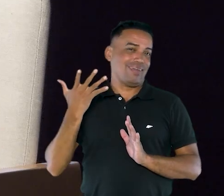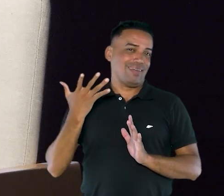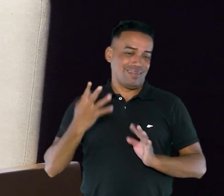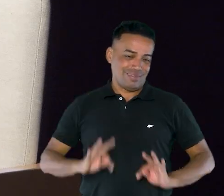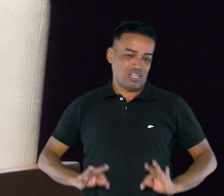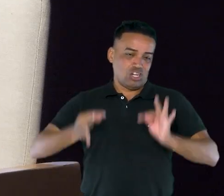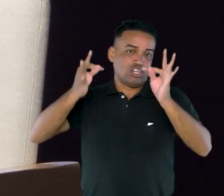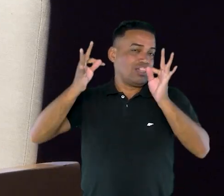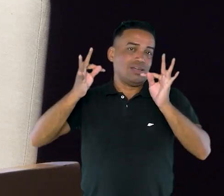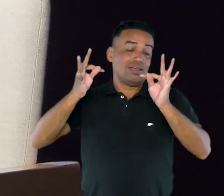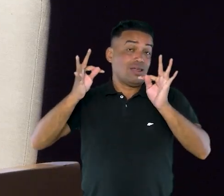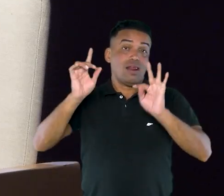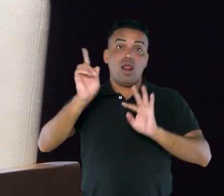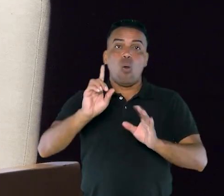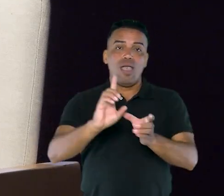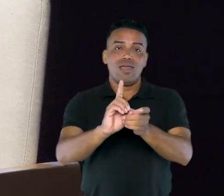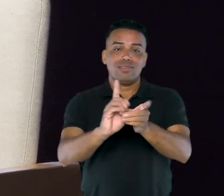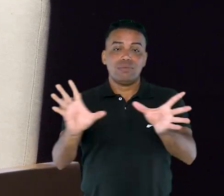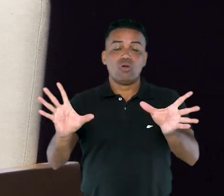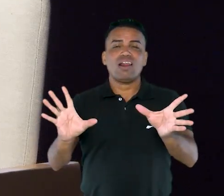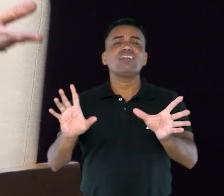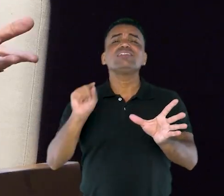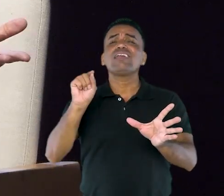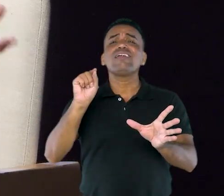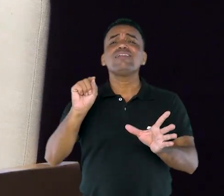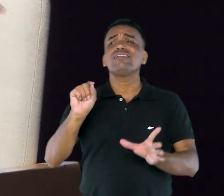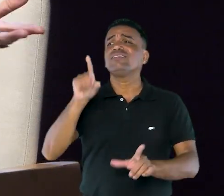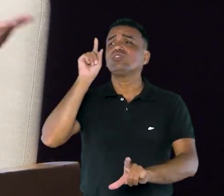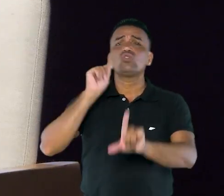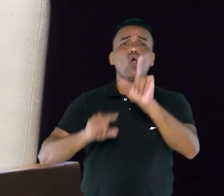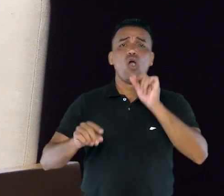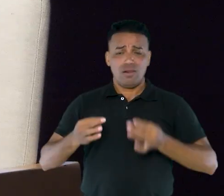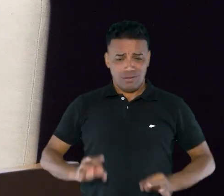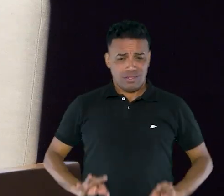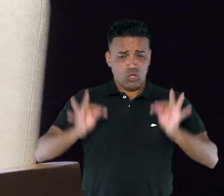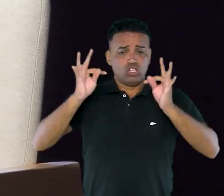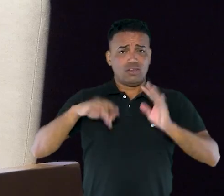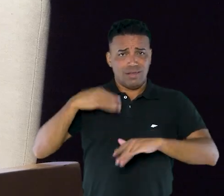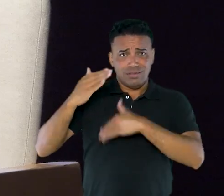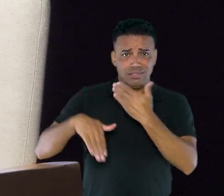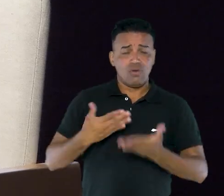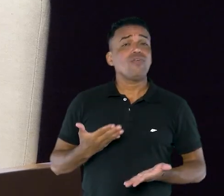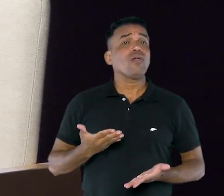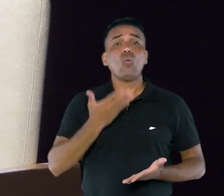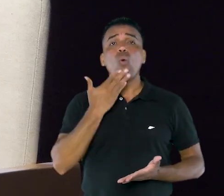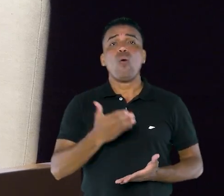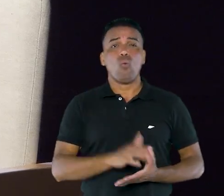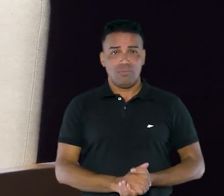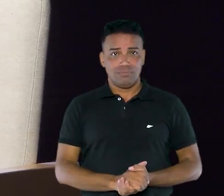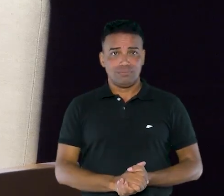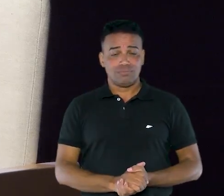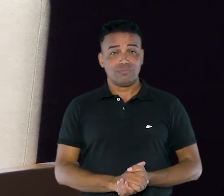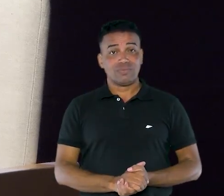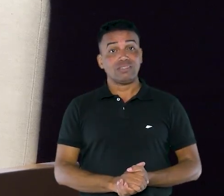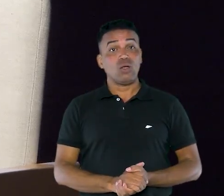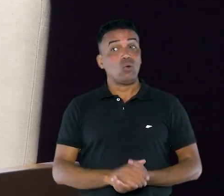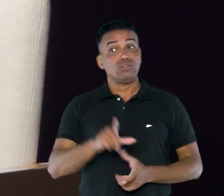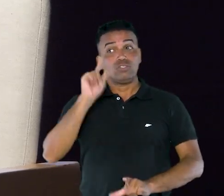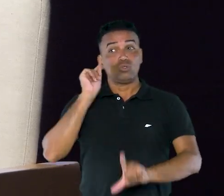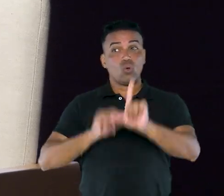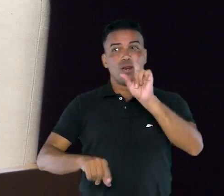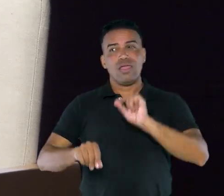elas não são decisões democráticas. Quem é que decide que tecnologia vai desenvolver? Né? Quem é que decidiu